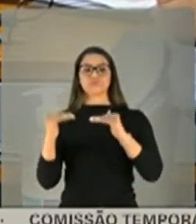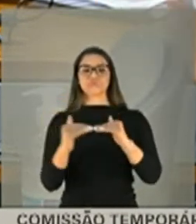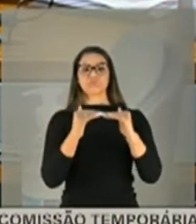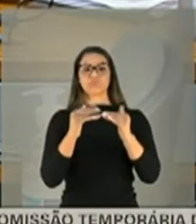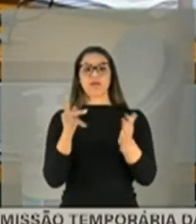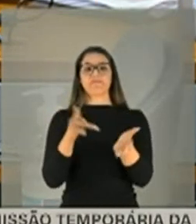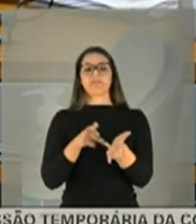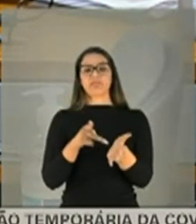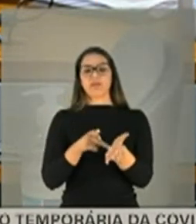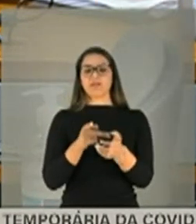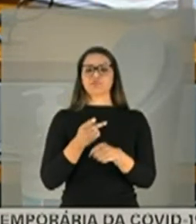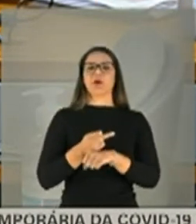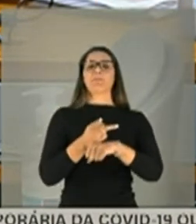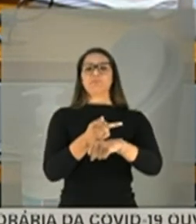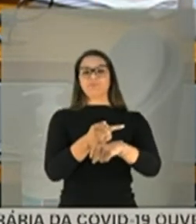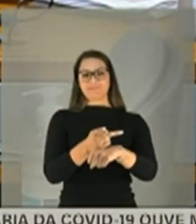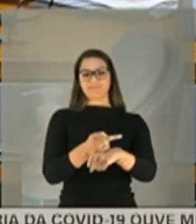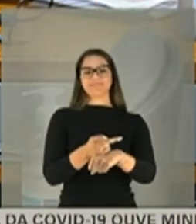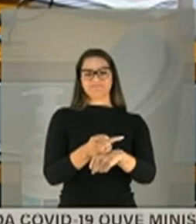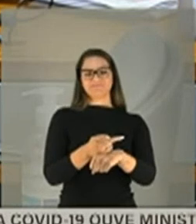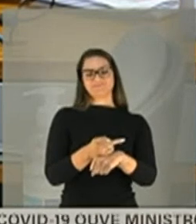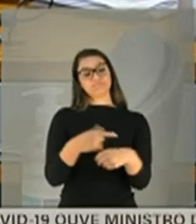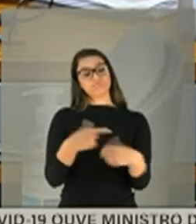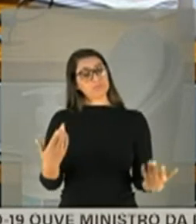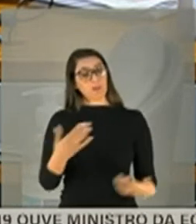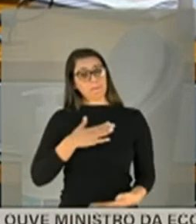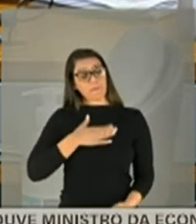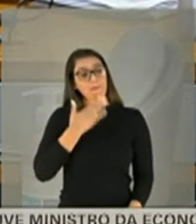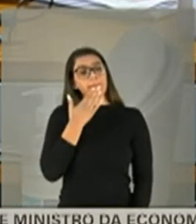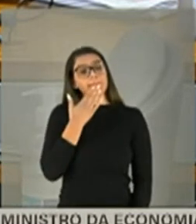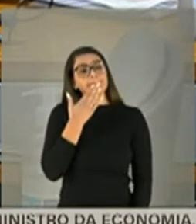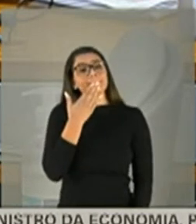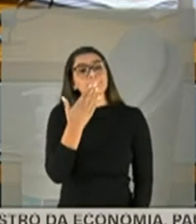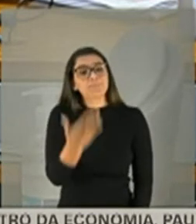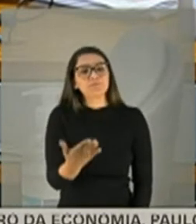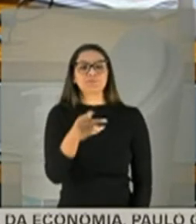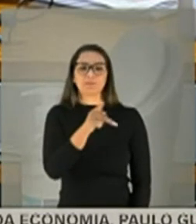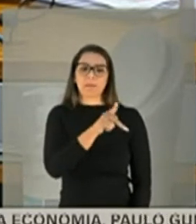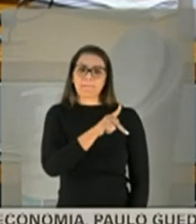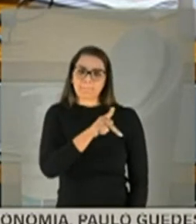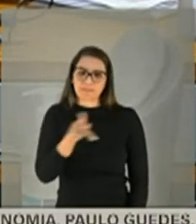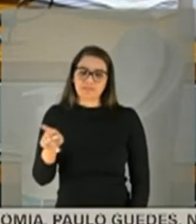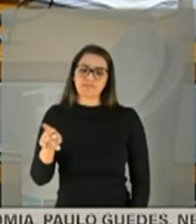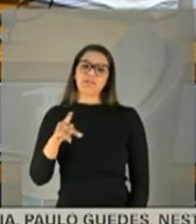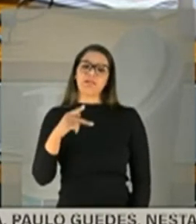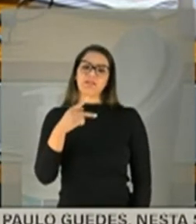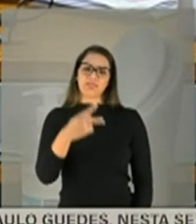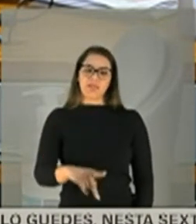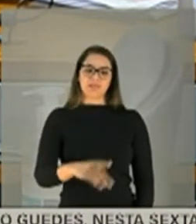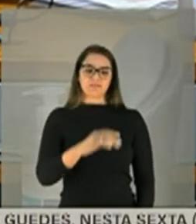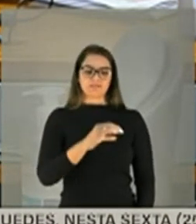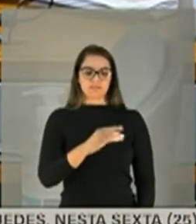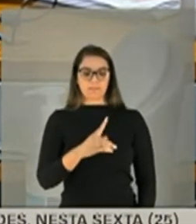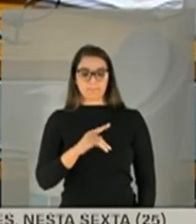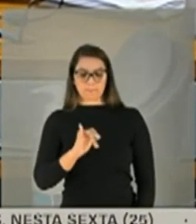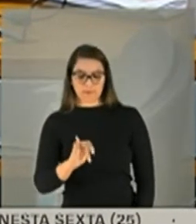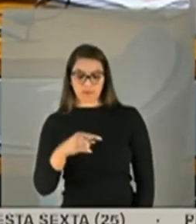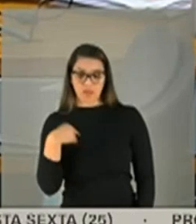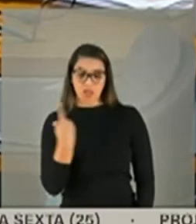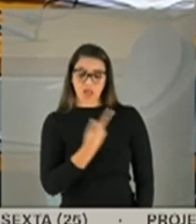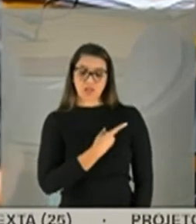verdade, a busca por isso, né? Então, já fica meu pedido aqui à presidência dessa CPI para que a gente